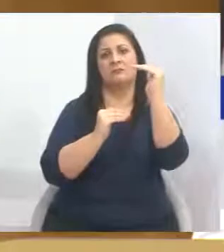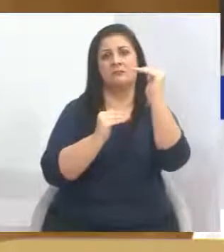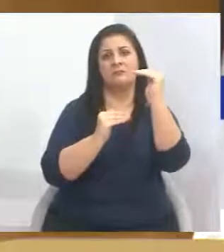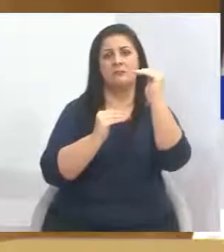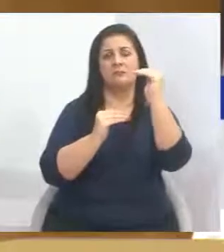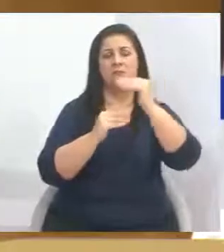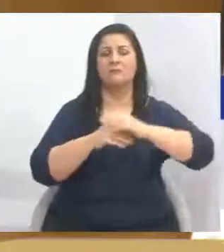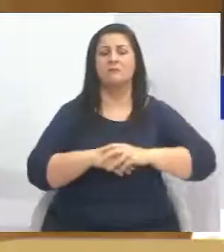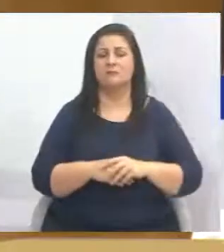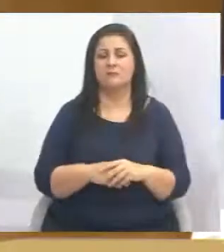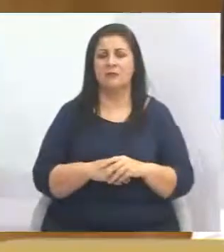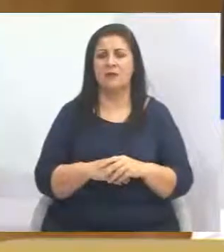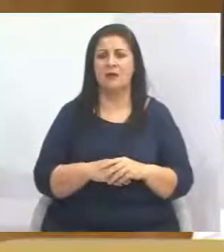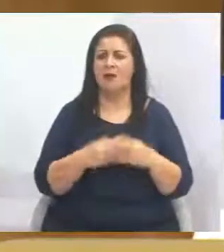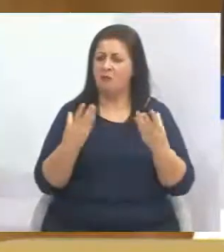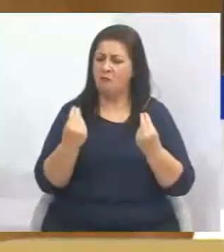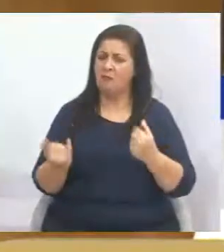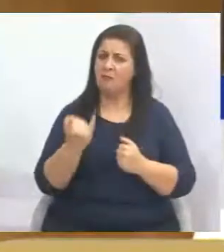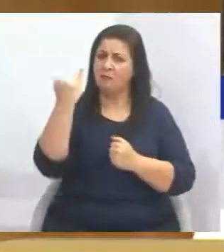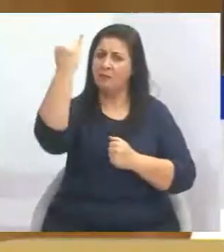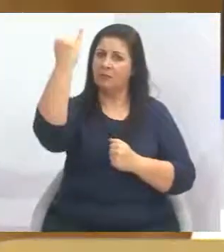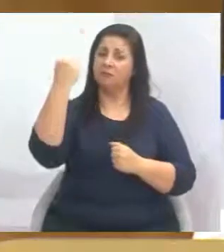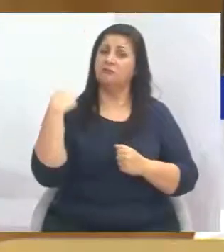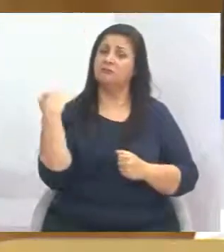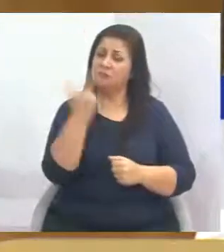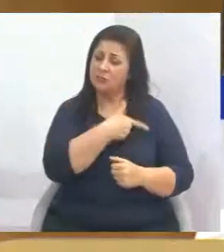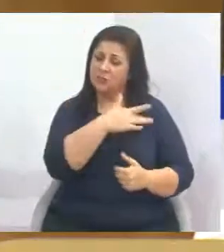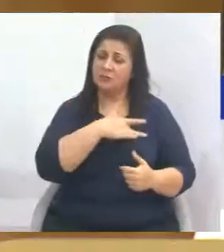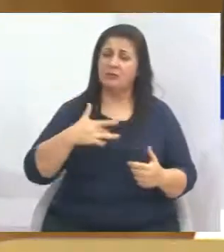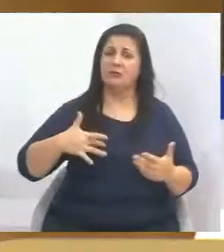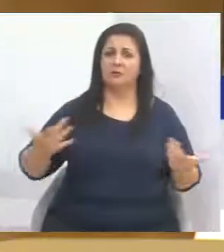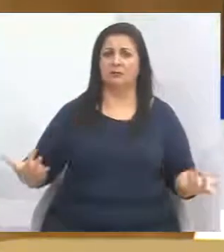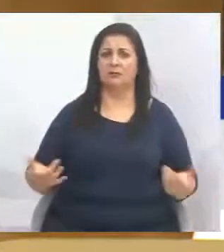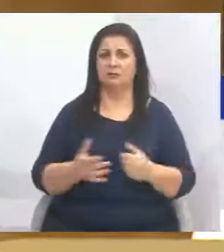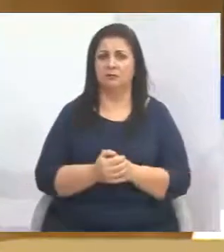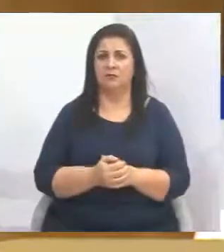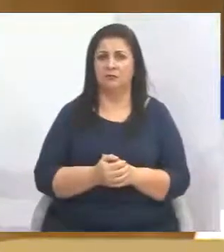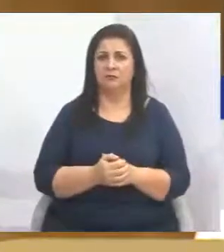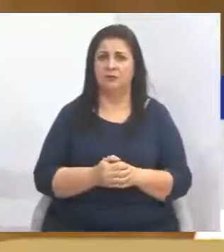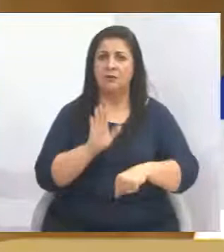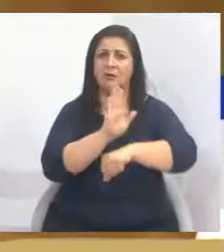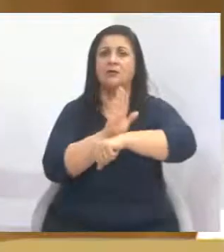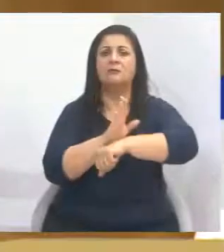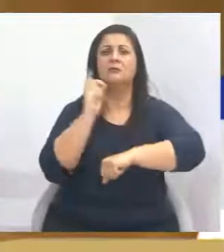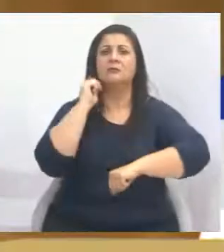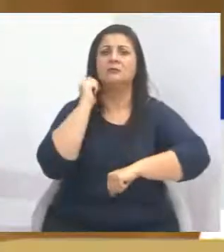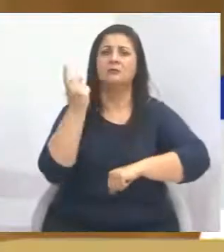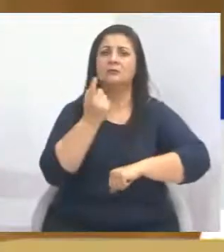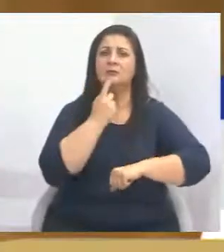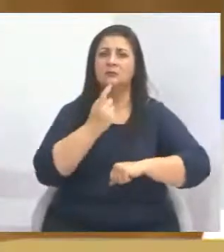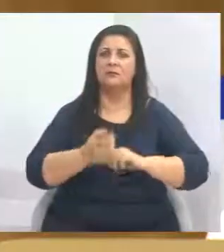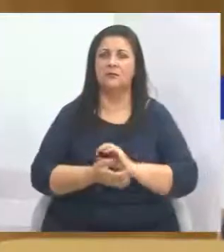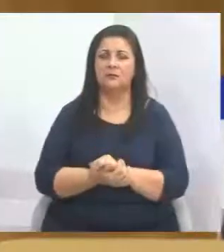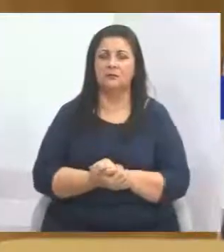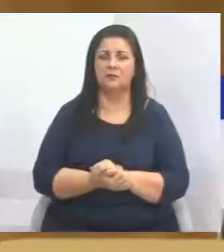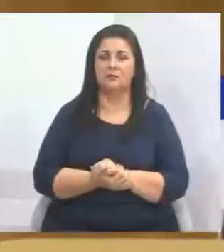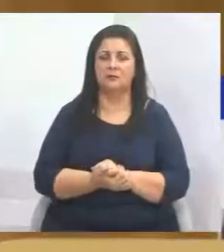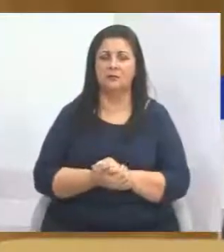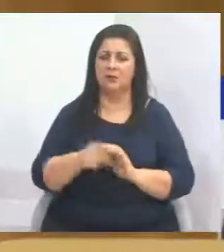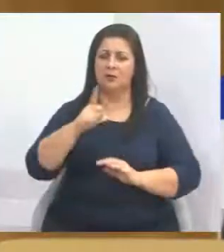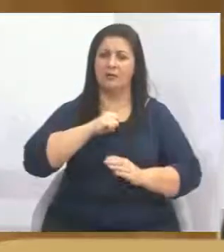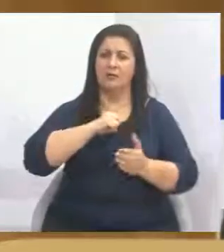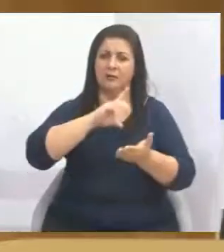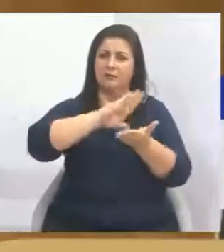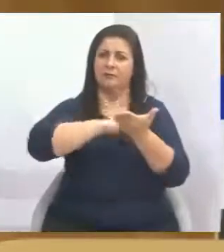extremamente significativo na nossa rede de saúde, que é garantir aos surdos e mudos que tenham um intérprete